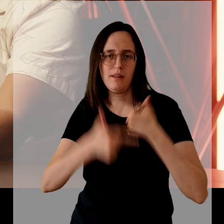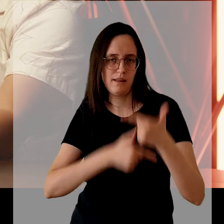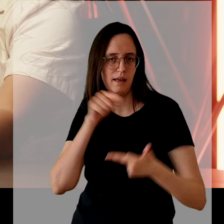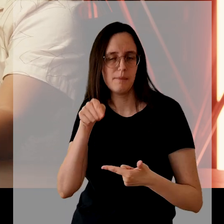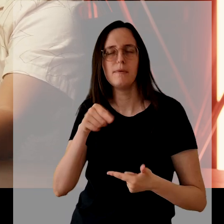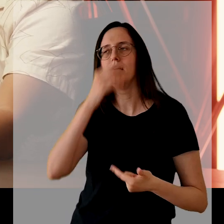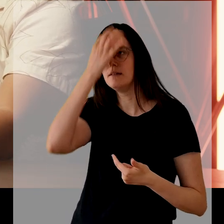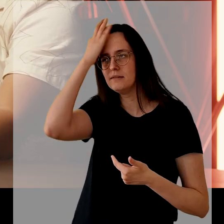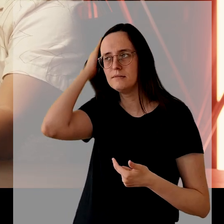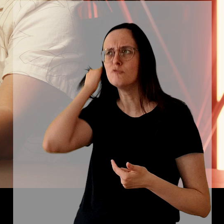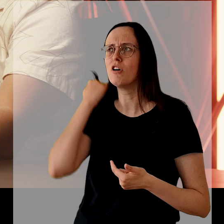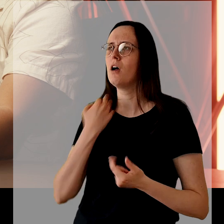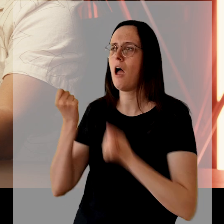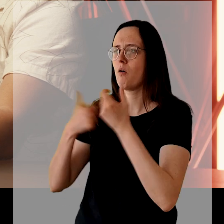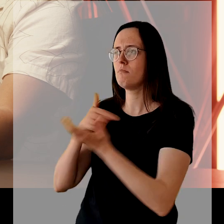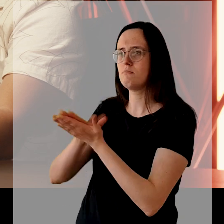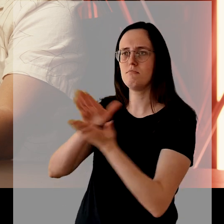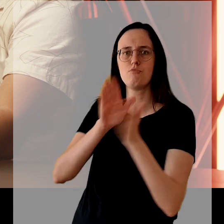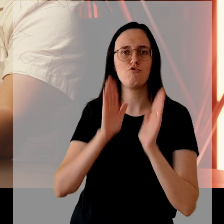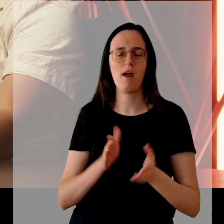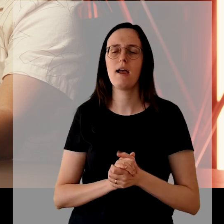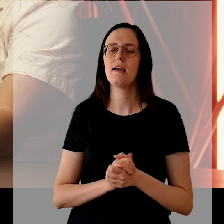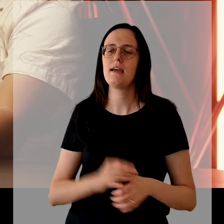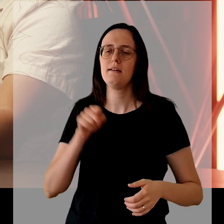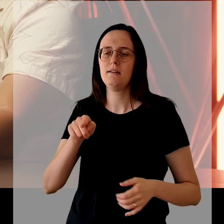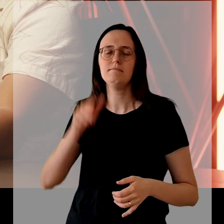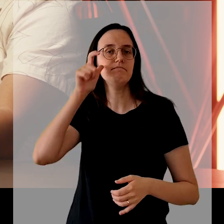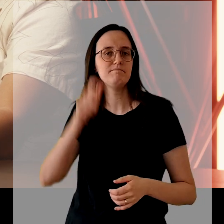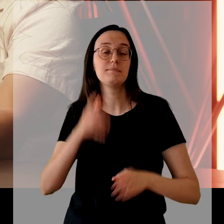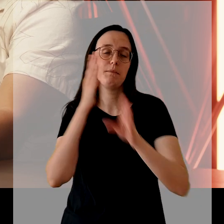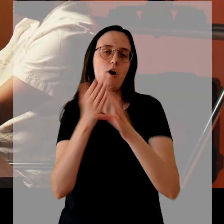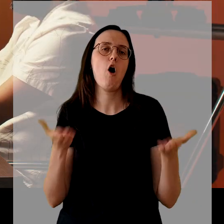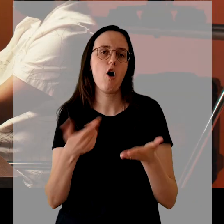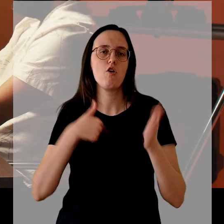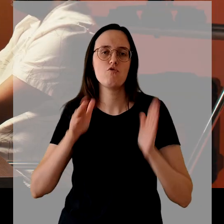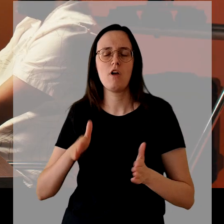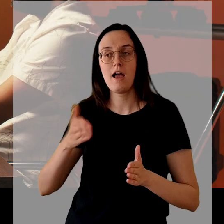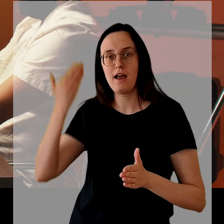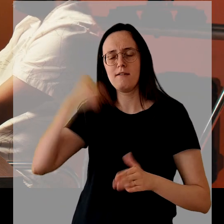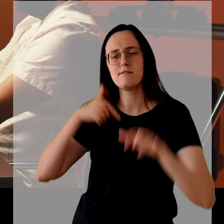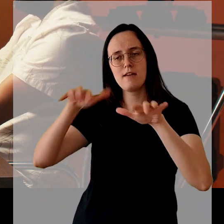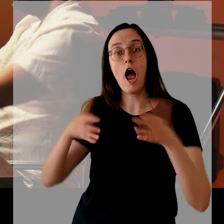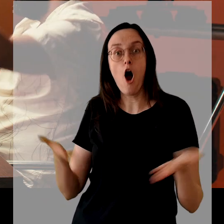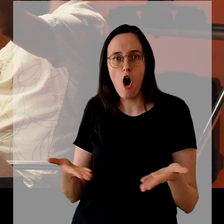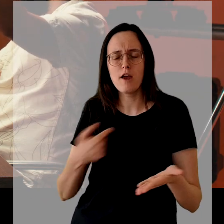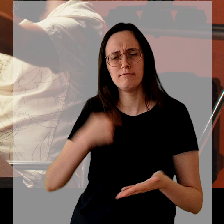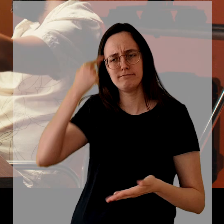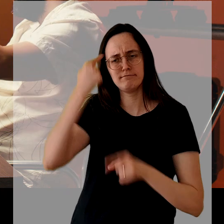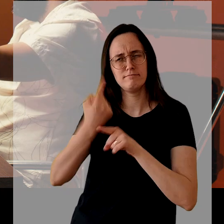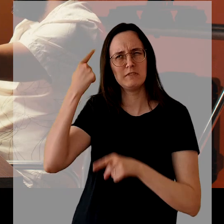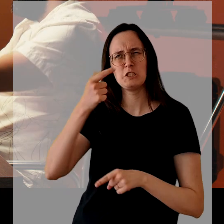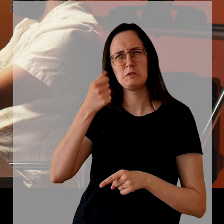esse trabalho em alguns lugares, e foi bastante interessante, apesar de que hoje eu já repenso muito daquelas coisas, né, que eu escrevi